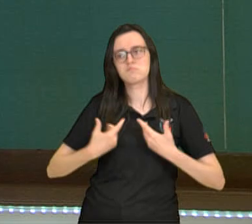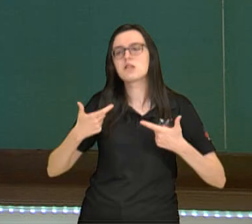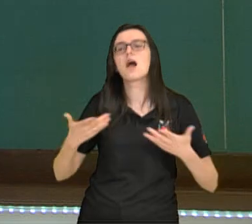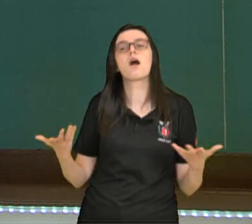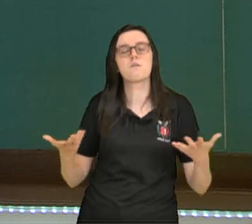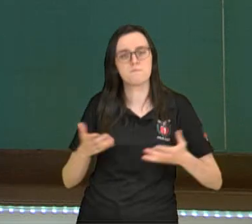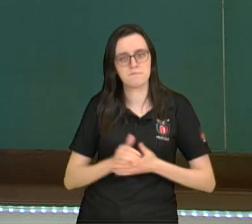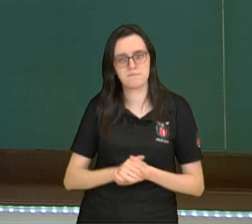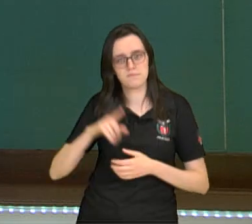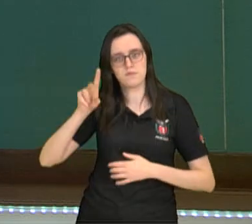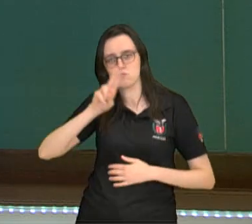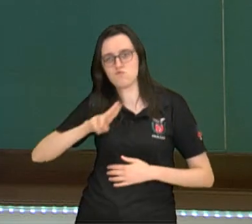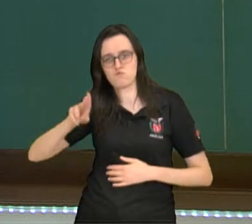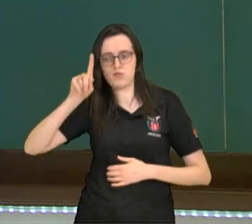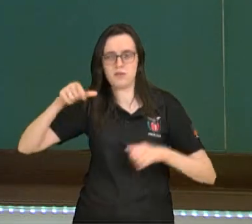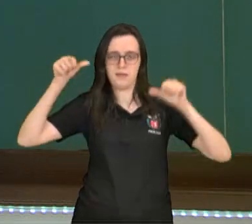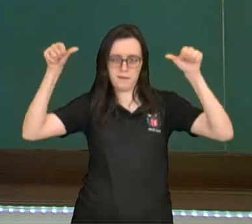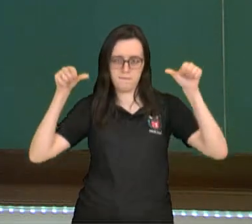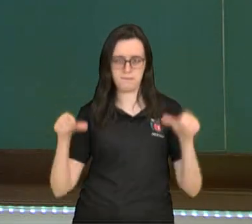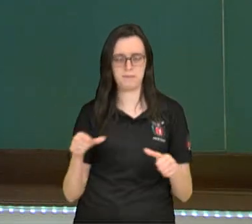orientar no mapa de orientação.